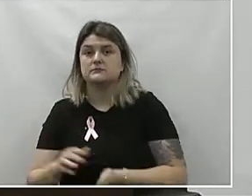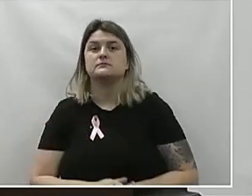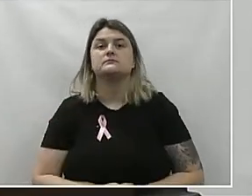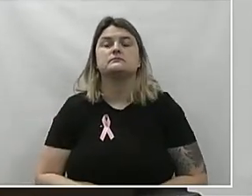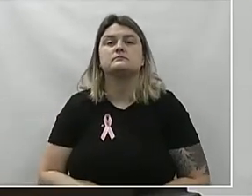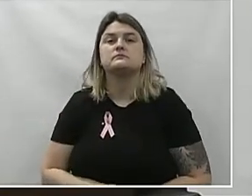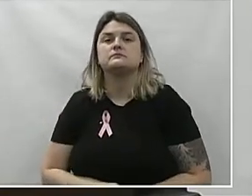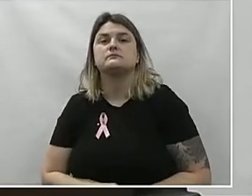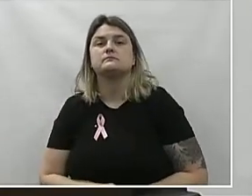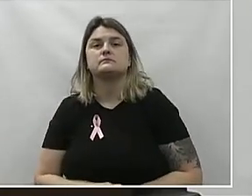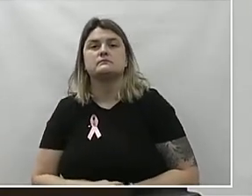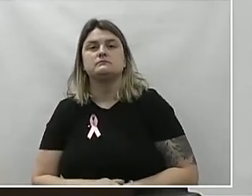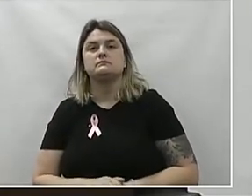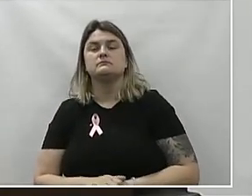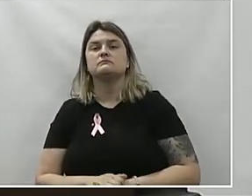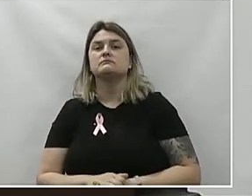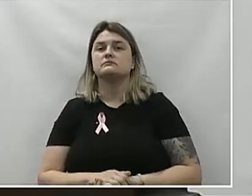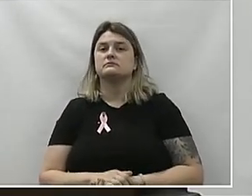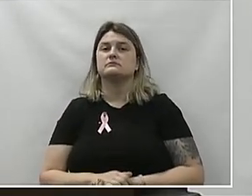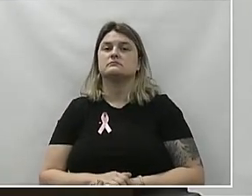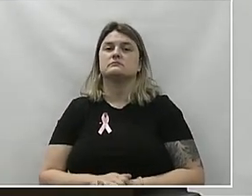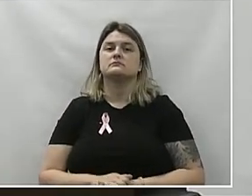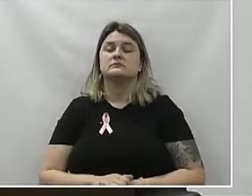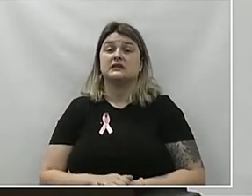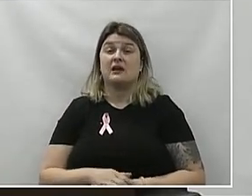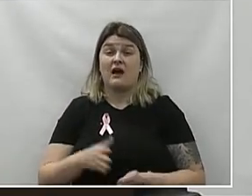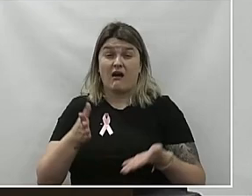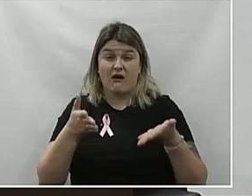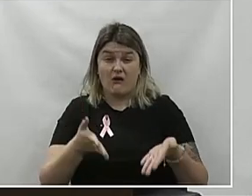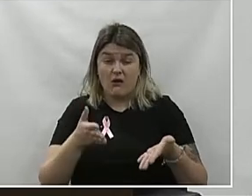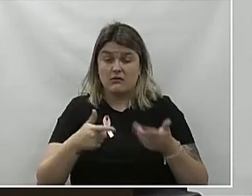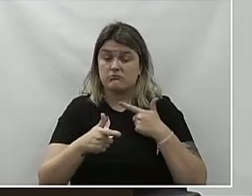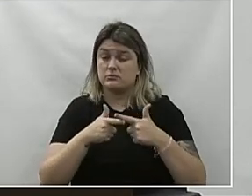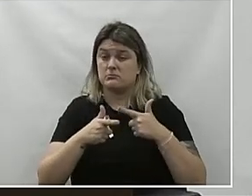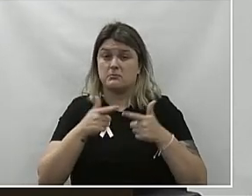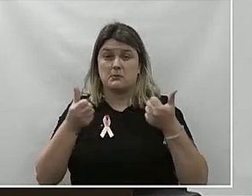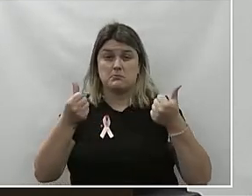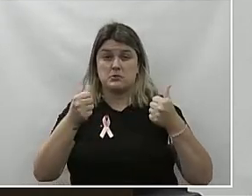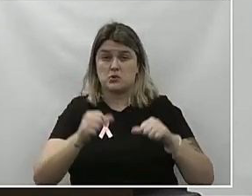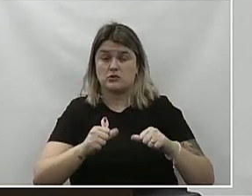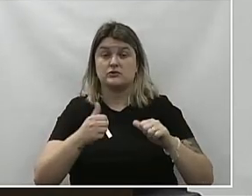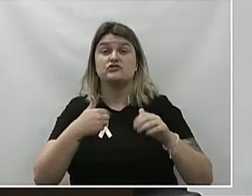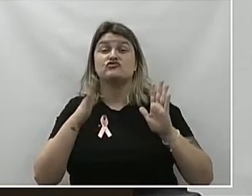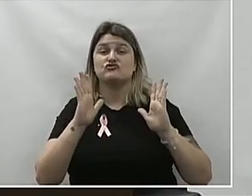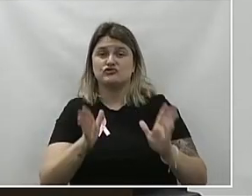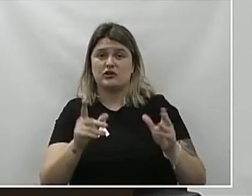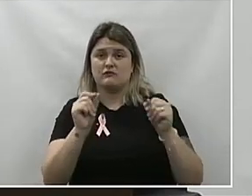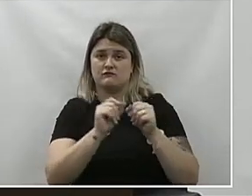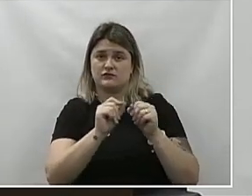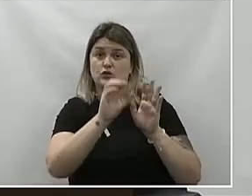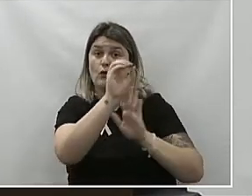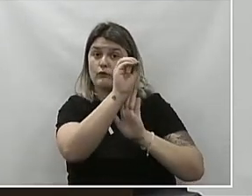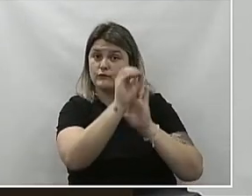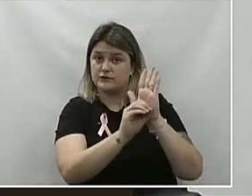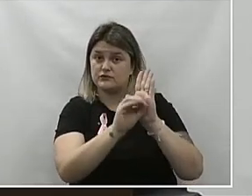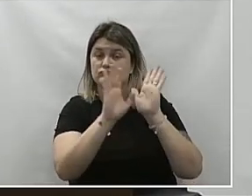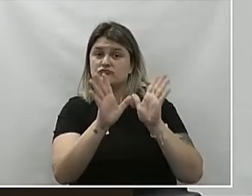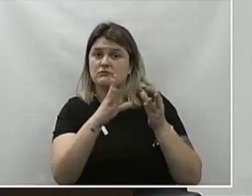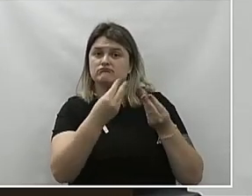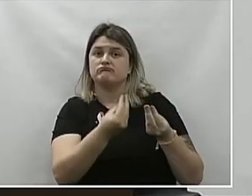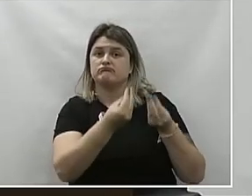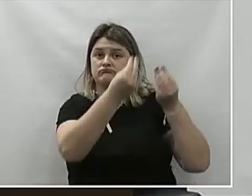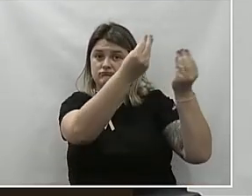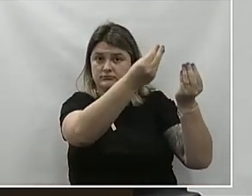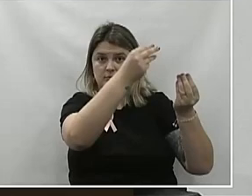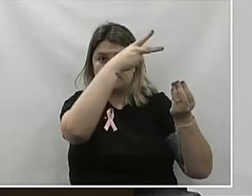não tava dessa forma acidentes com vítimas fatais imagina agora do jeito que tá E a gente já oficializou já foi encaminhado